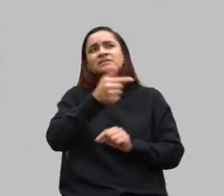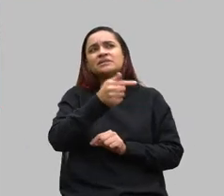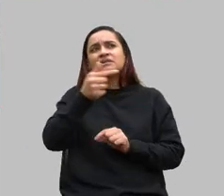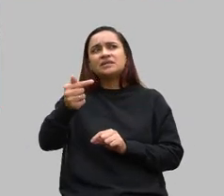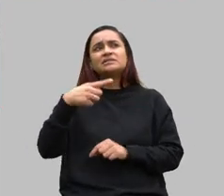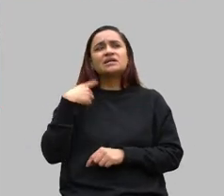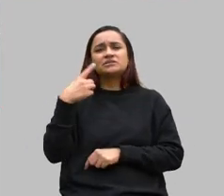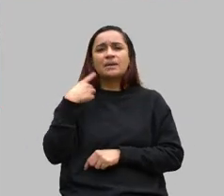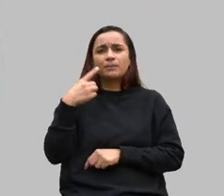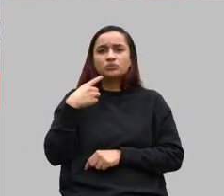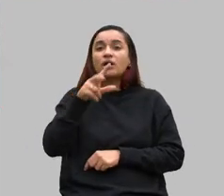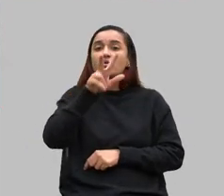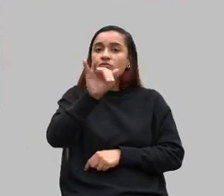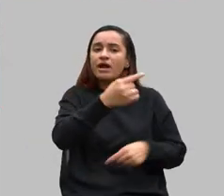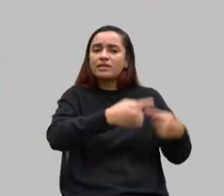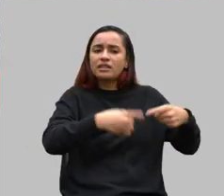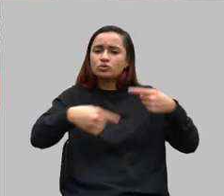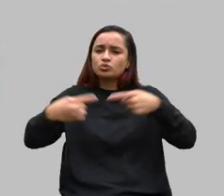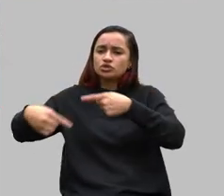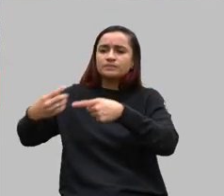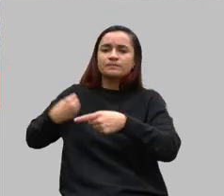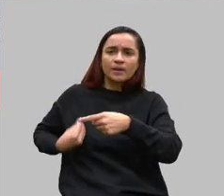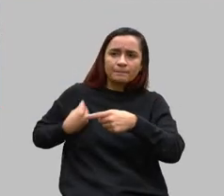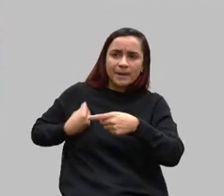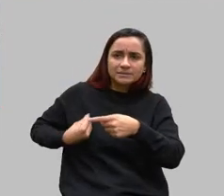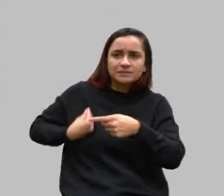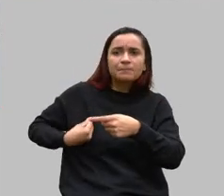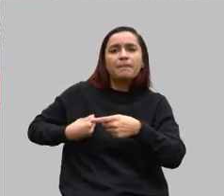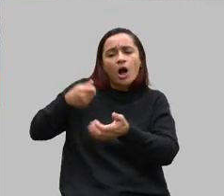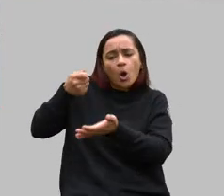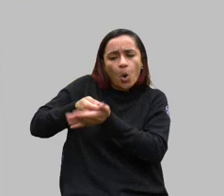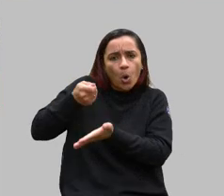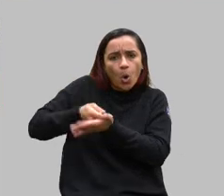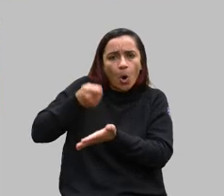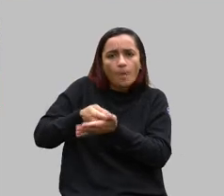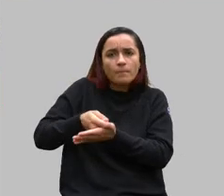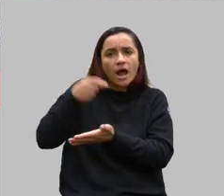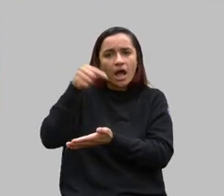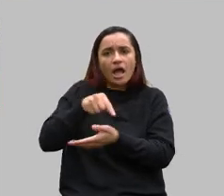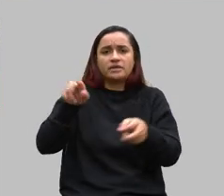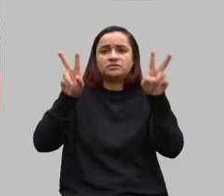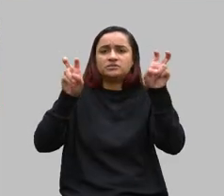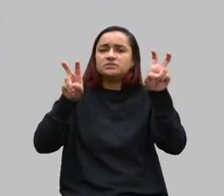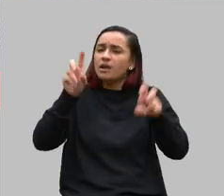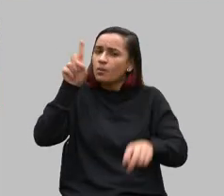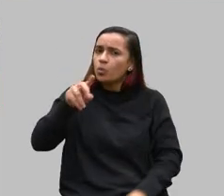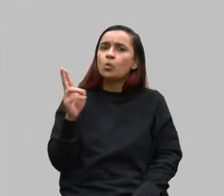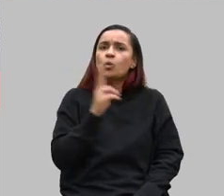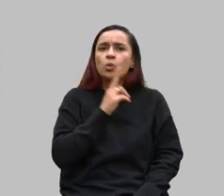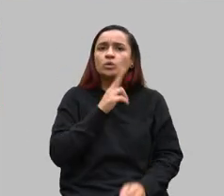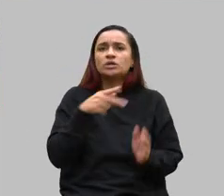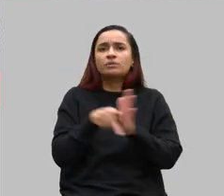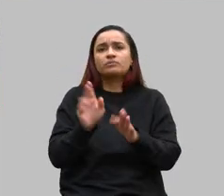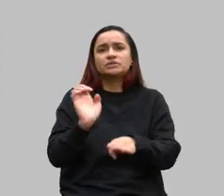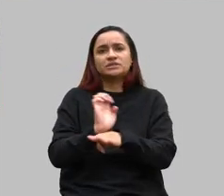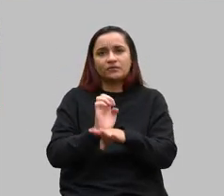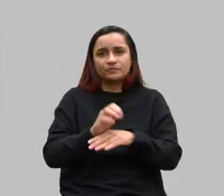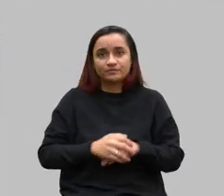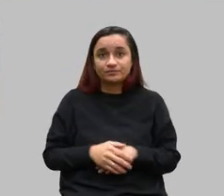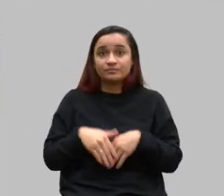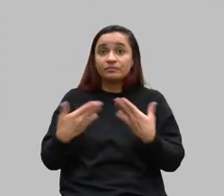vão discutir participar e cobrar desse tema urgente pro nosso Estado por isso querida